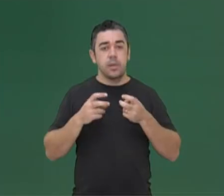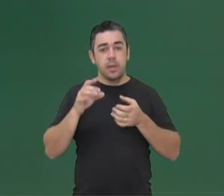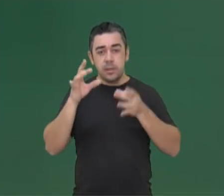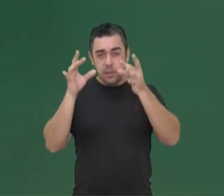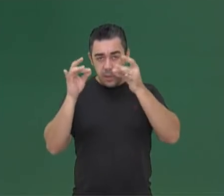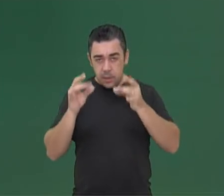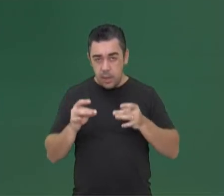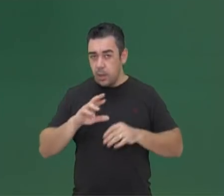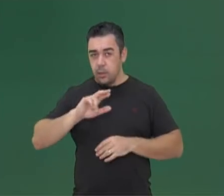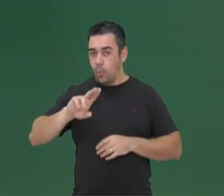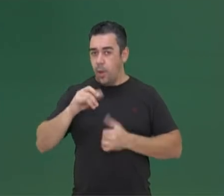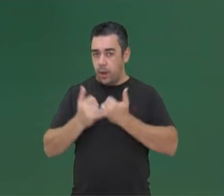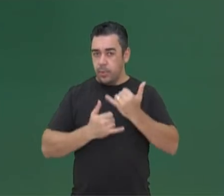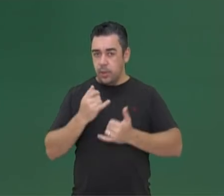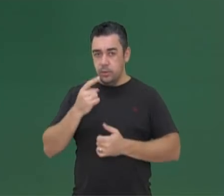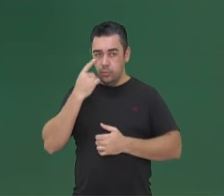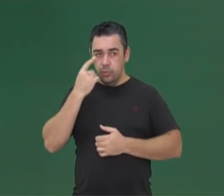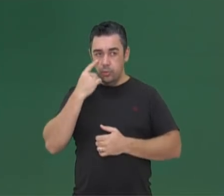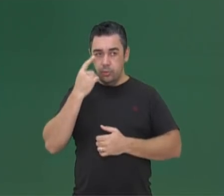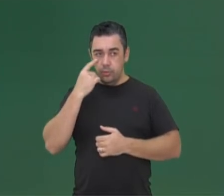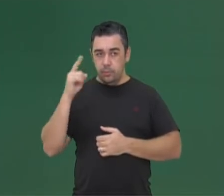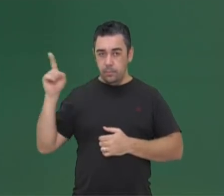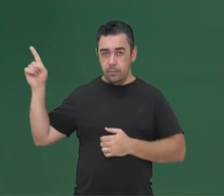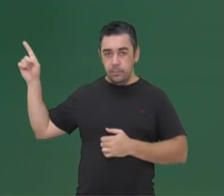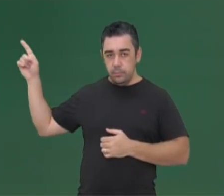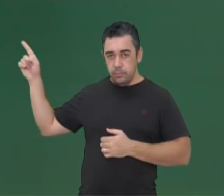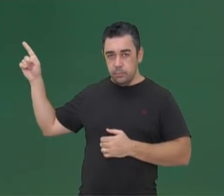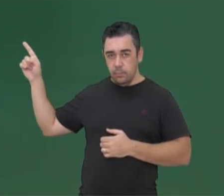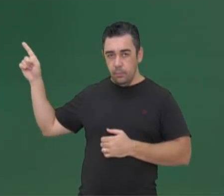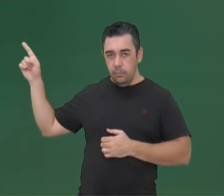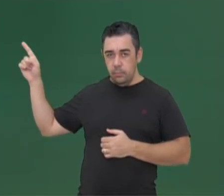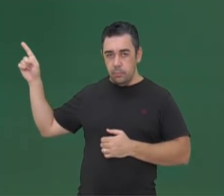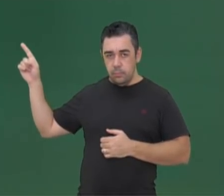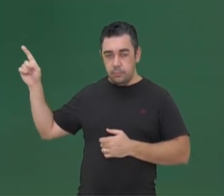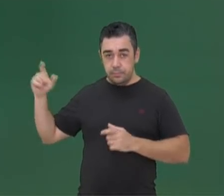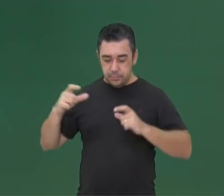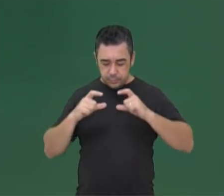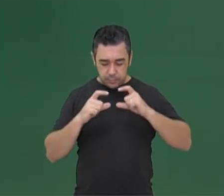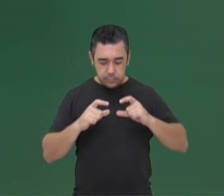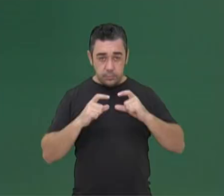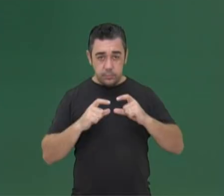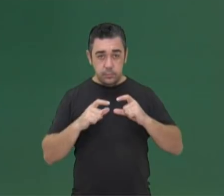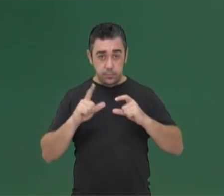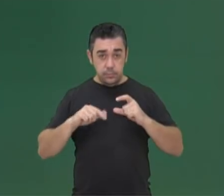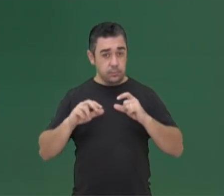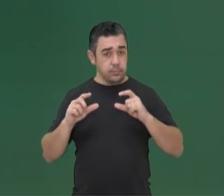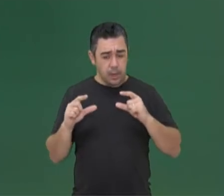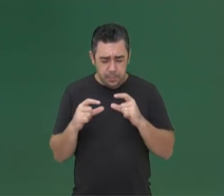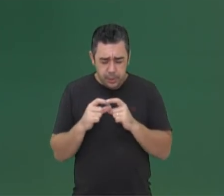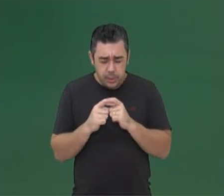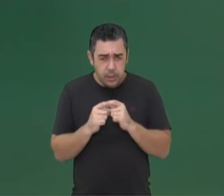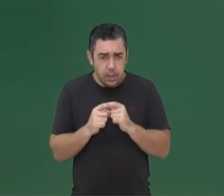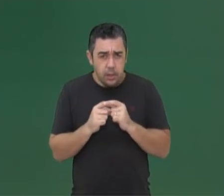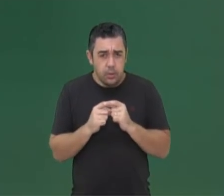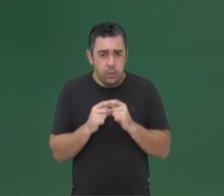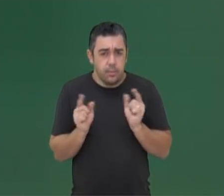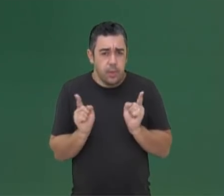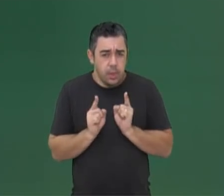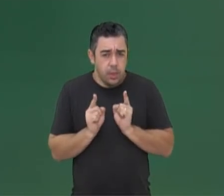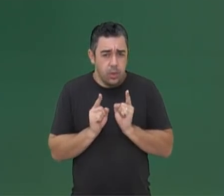por divertimento. Observem essa imagem. Aqui é o microscópio dele. É bem pequenininho, é bem